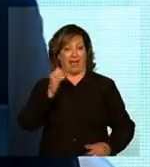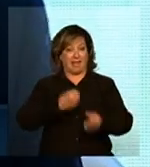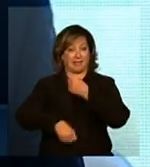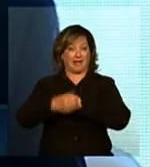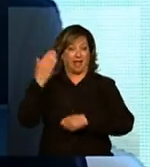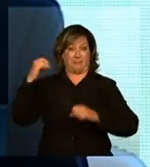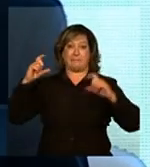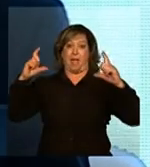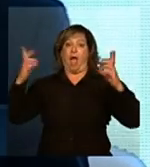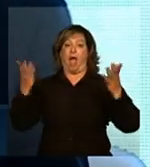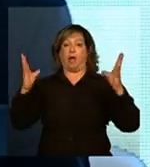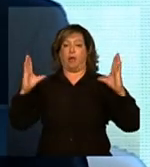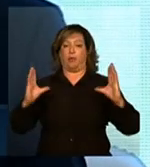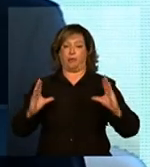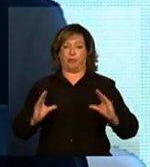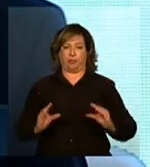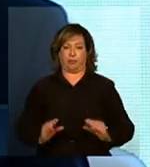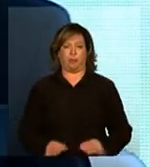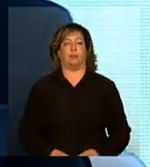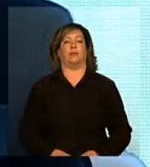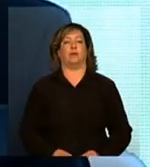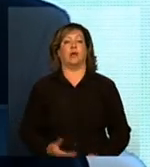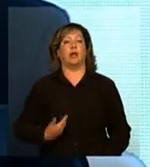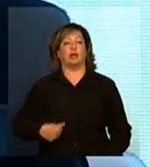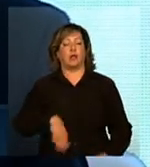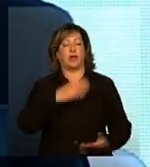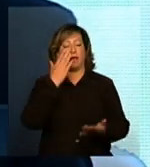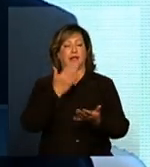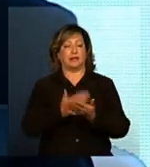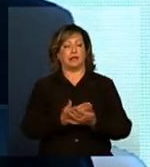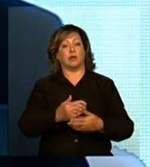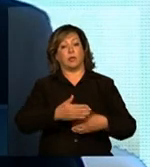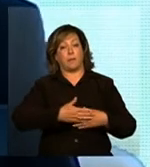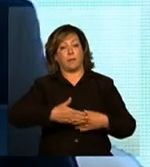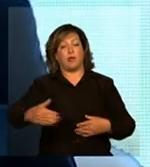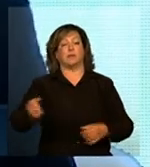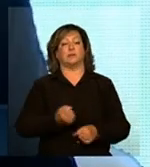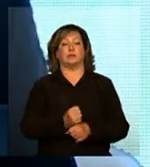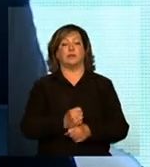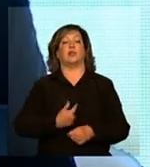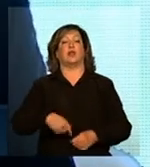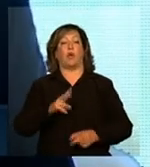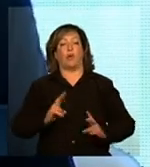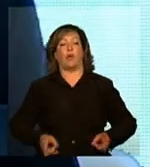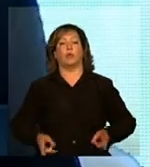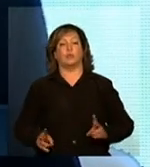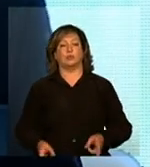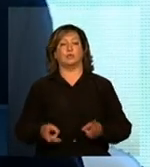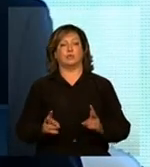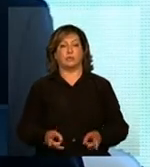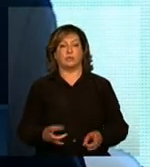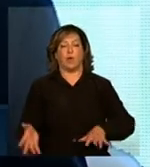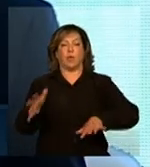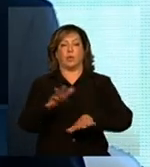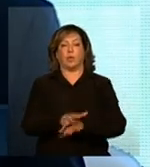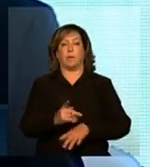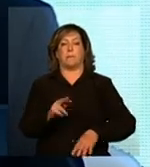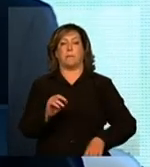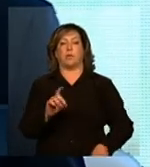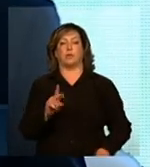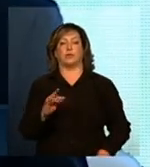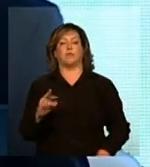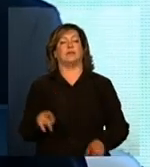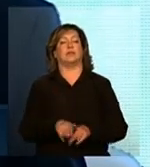E nós acreditamos que, nos próximos anos, nós continuaremos num processo de inclusão produtiva e